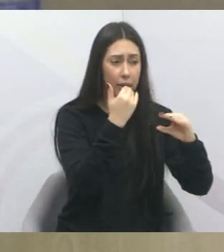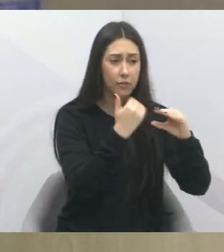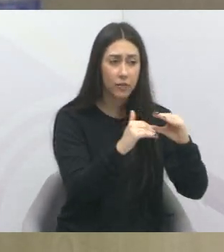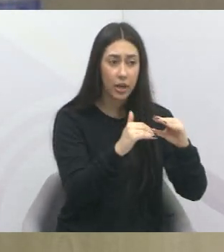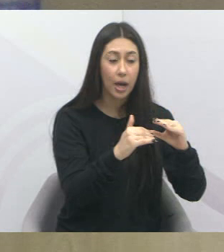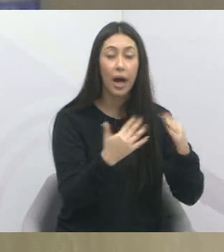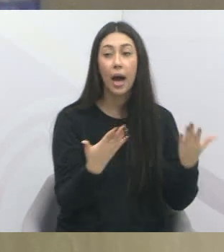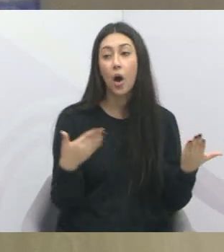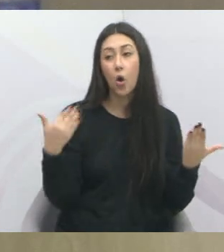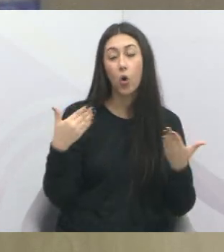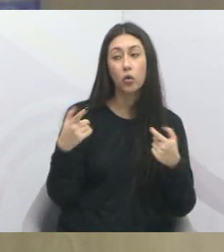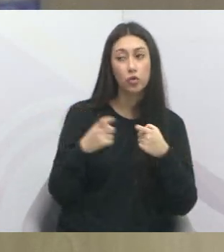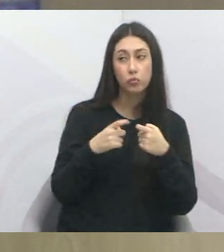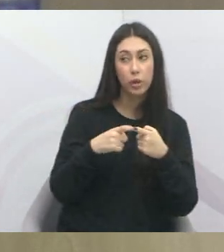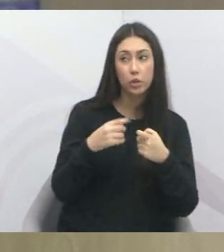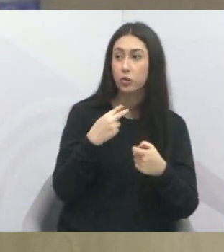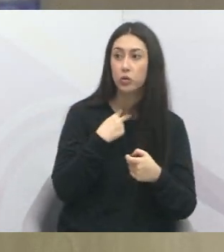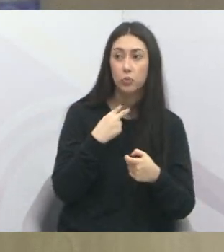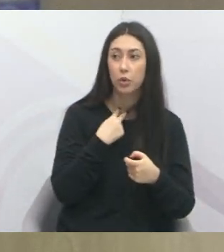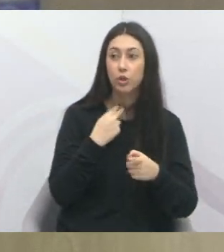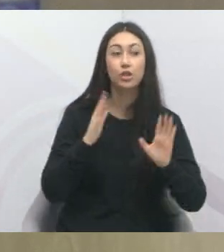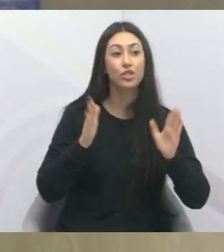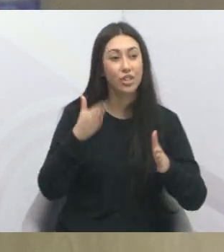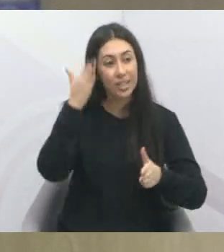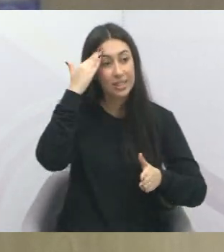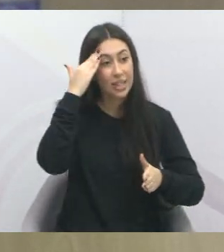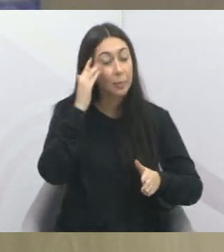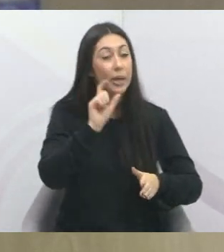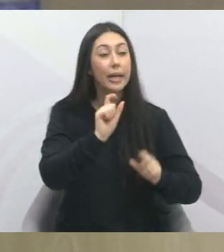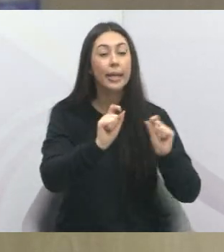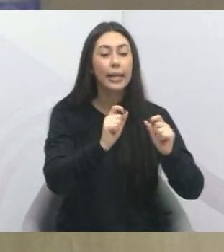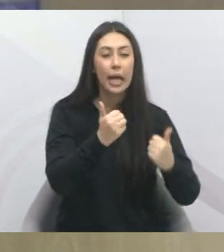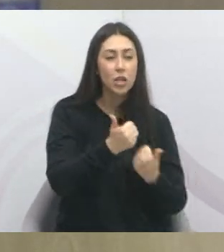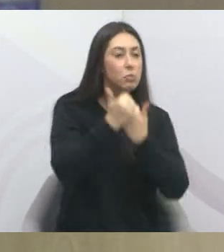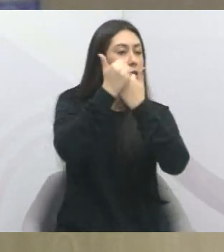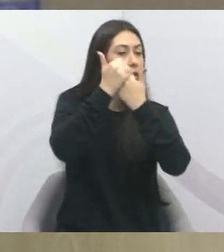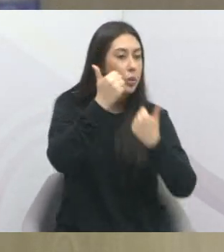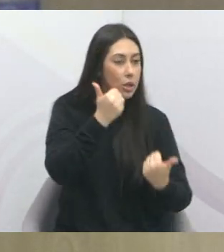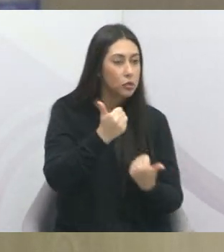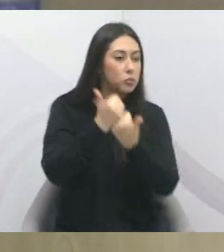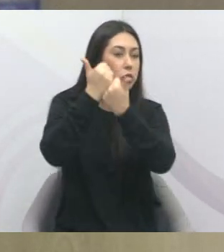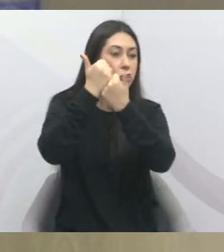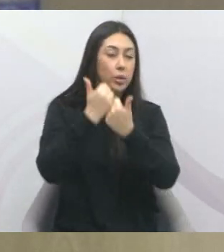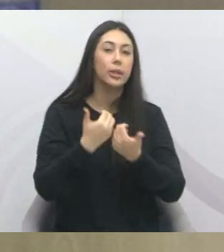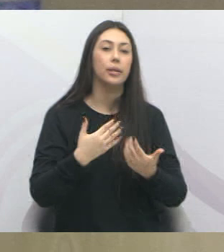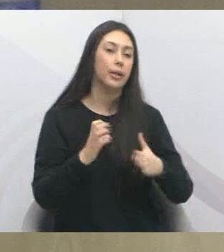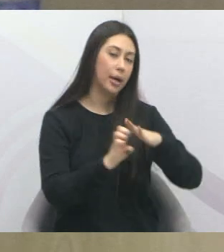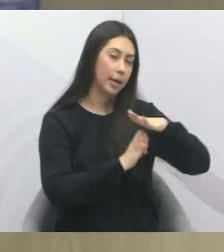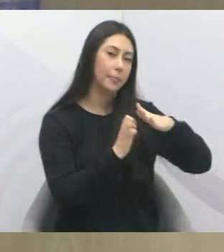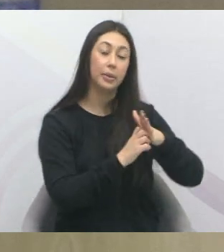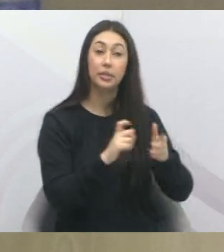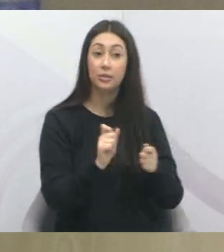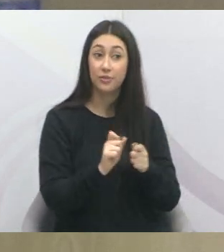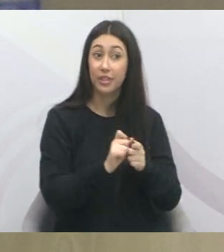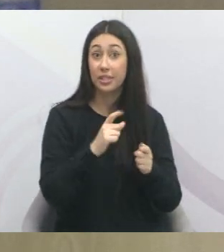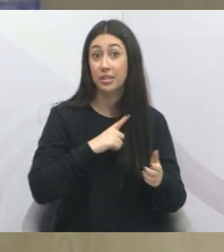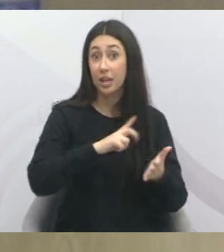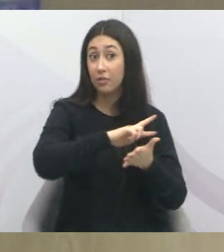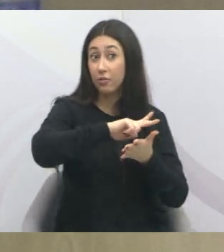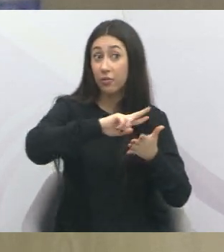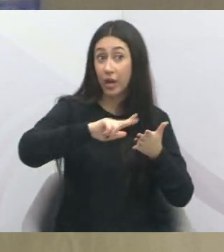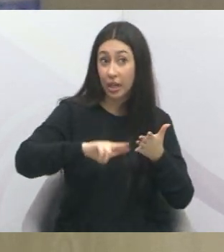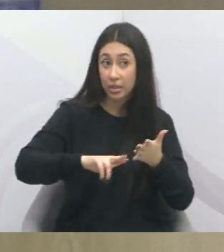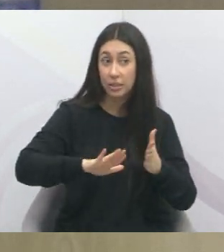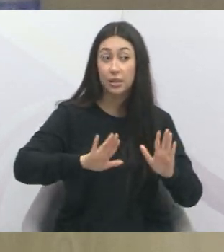médico não pode ir hoje, ele já sabe quem é o segundo que ele vai chamar, quem é o terceiro. São empresas que fazem isso, e tem várias.